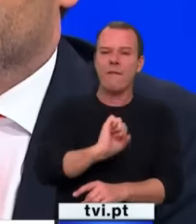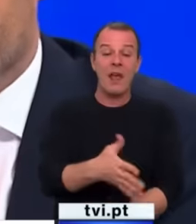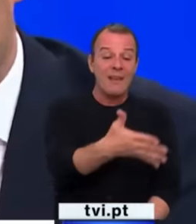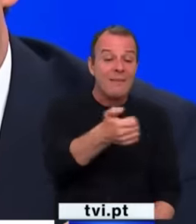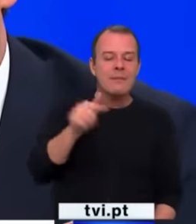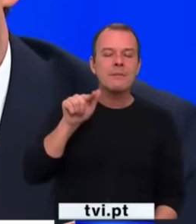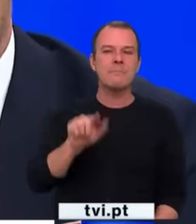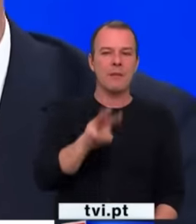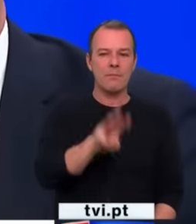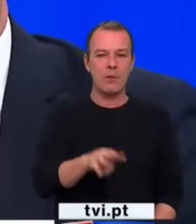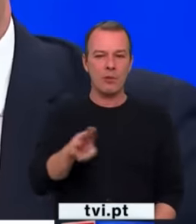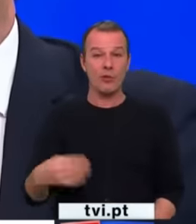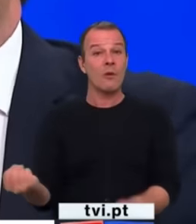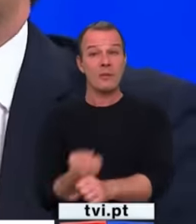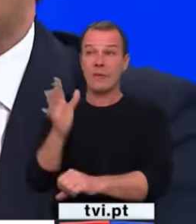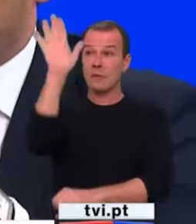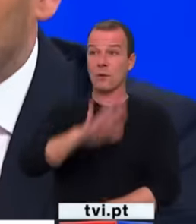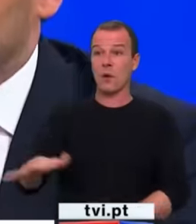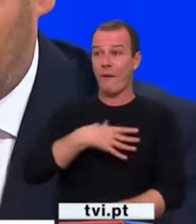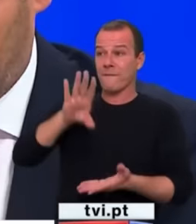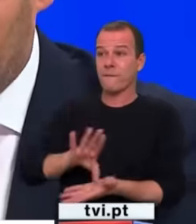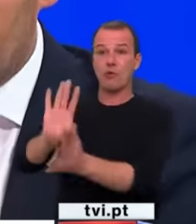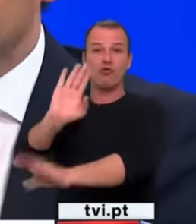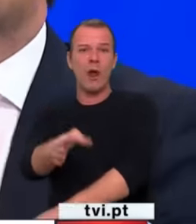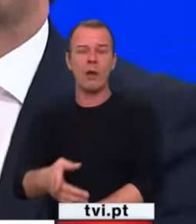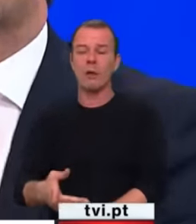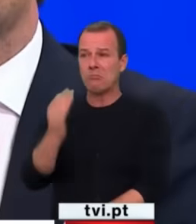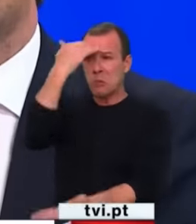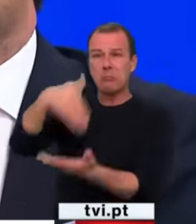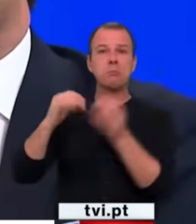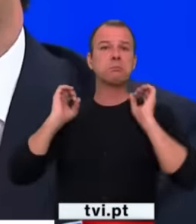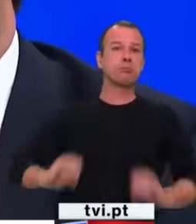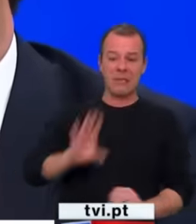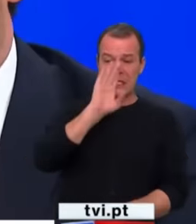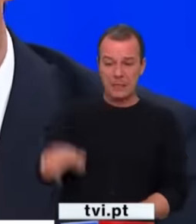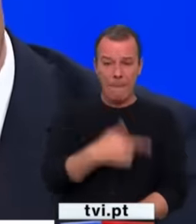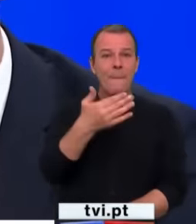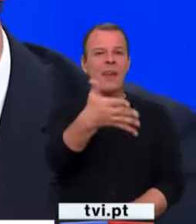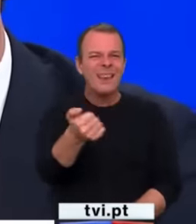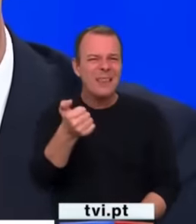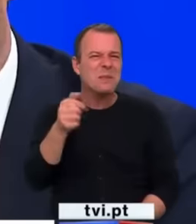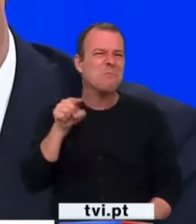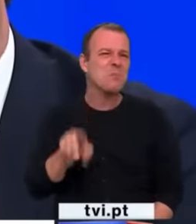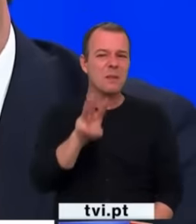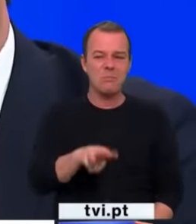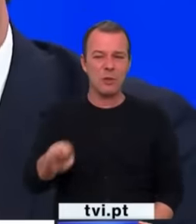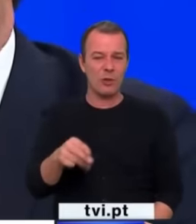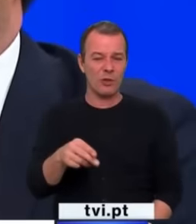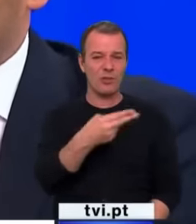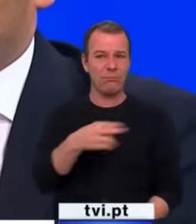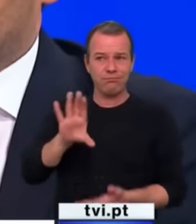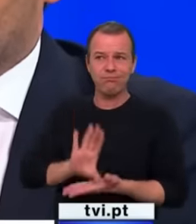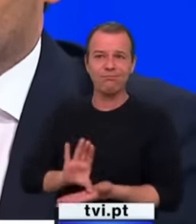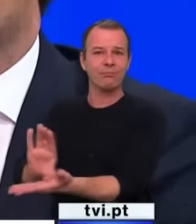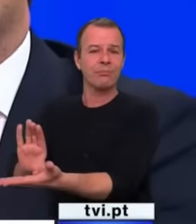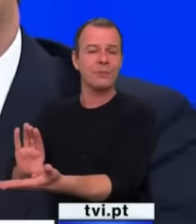milhões para este ano no SNS e não resolveu nada. Portanto, faça-nos um favor. Se colocou 15 mil milhões, é a maior verba de sempre. E vai daí saúde. Quer